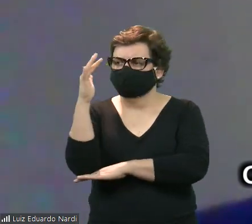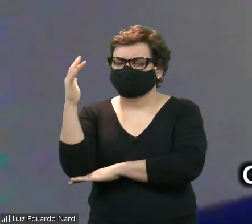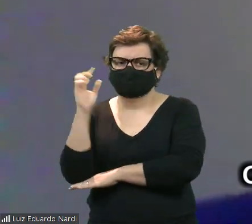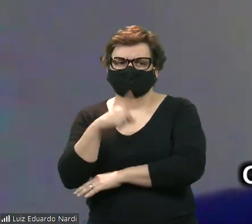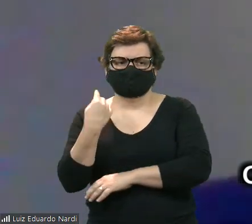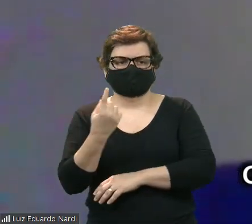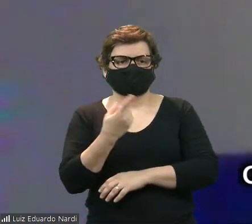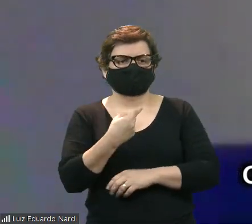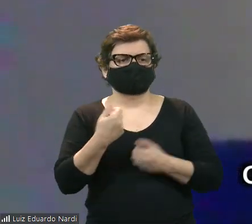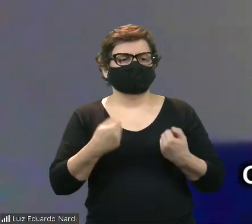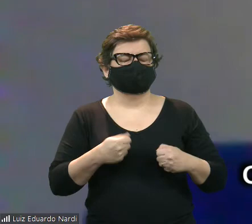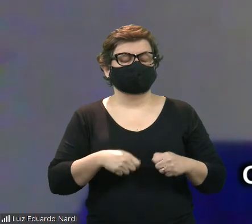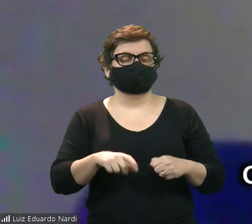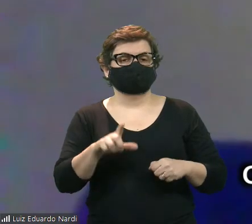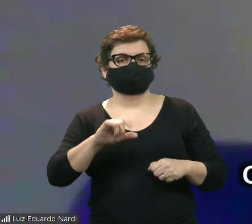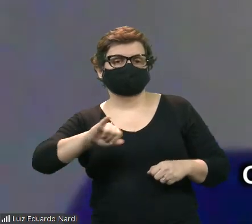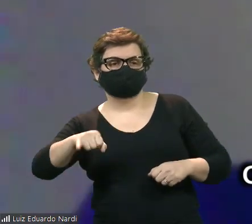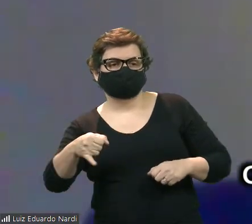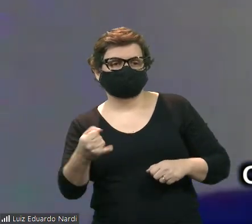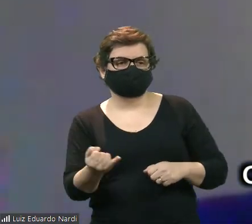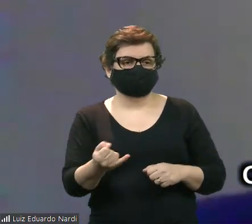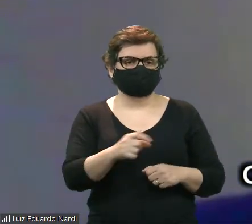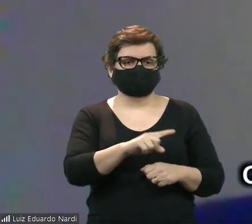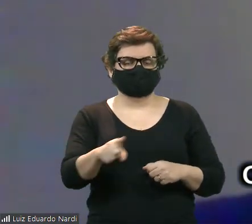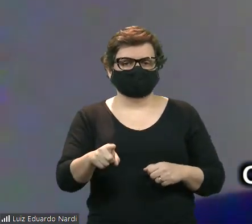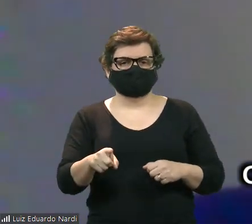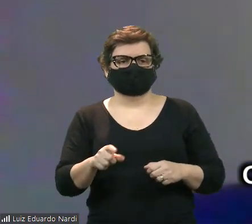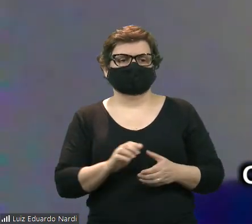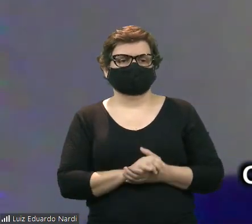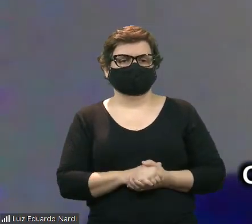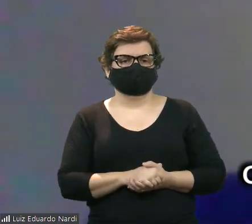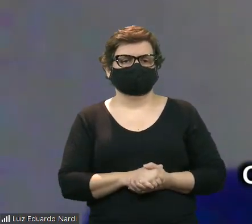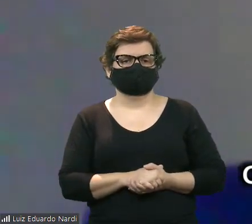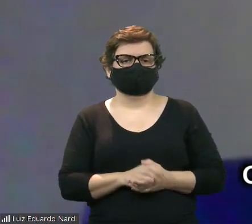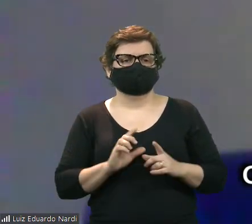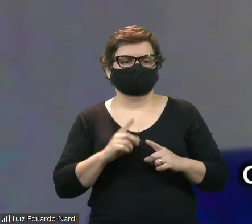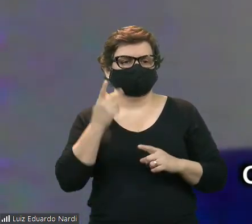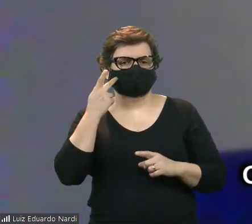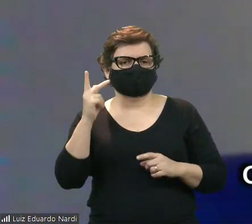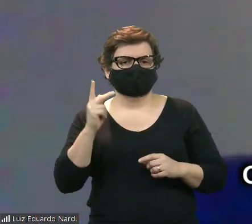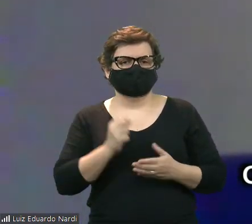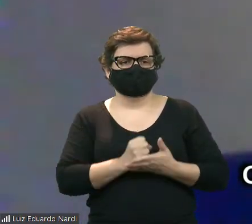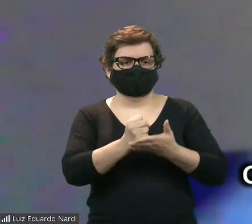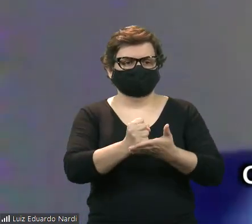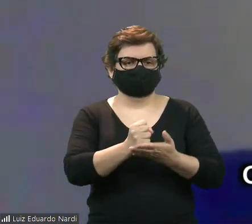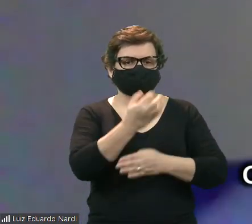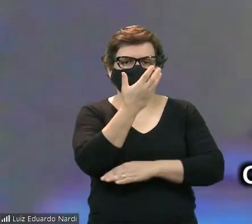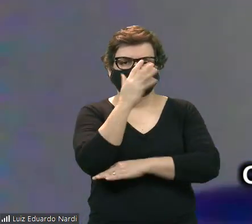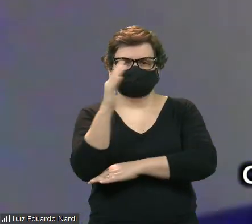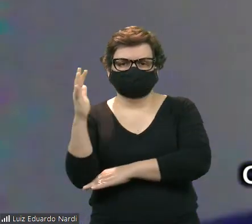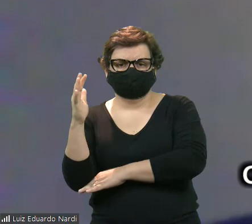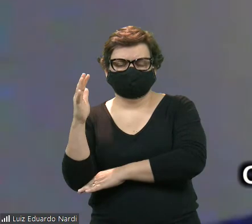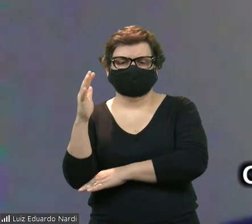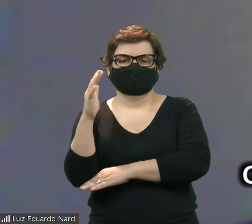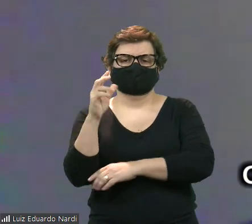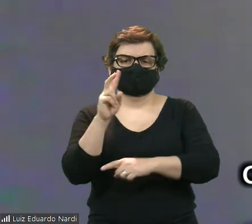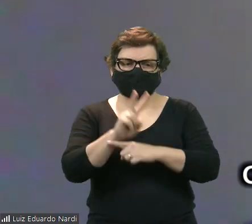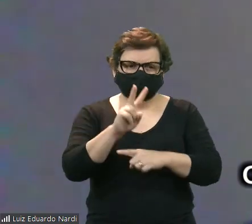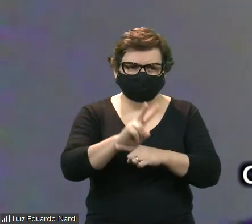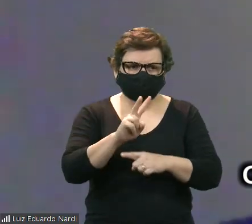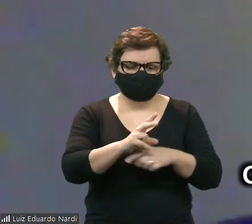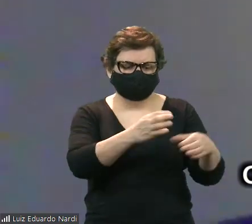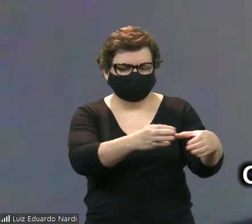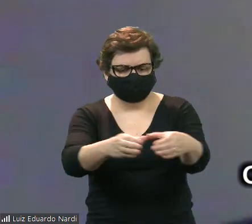ter, aproveitar essa situação, vereador Cícero, para levar uma urbanização melhor para aquela região, vereador